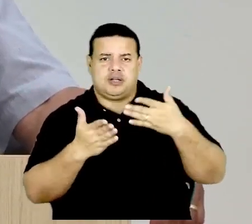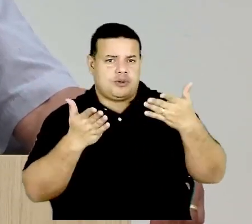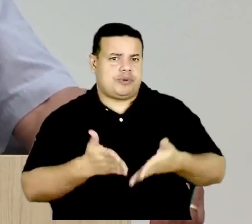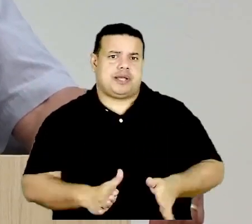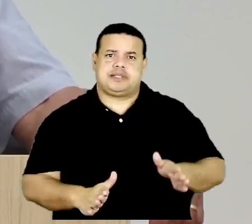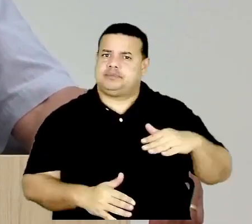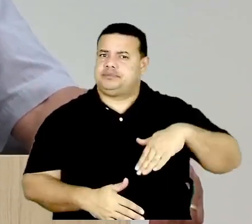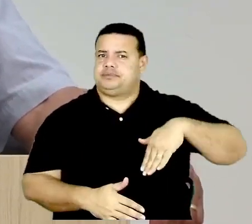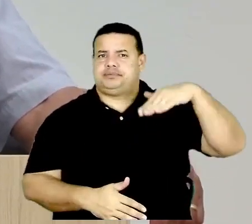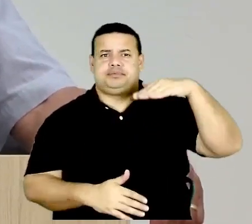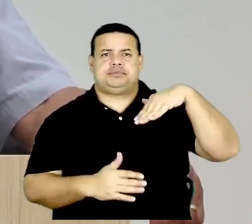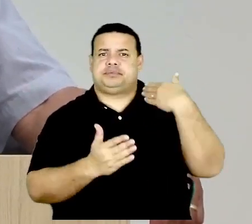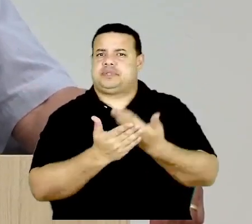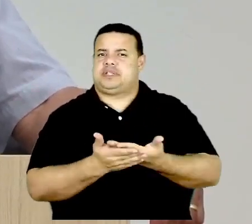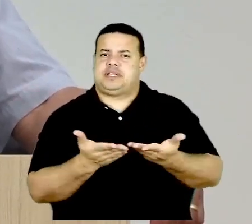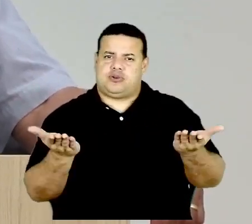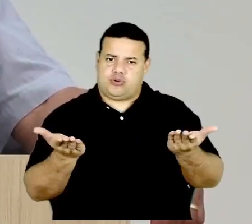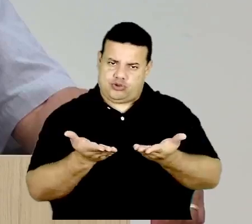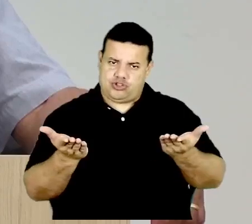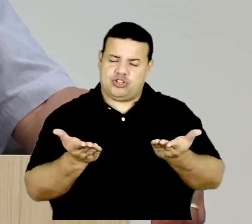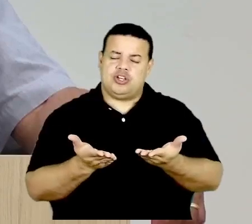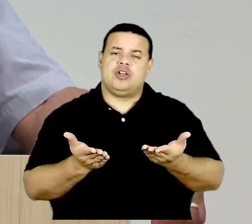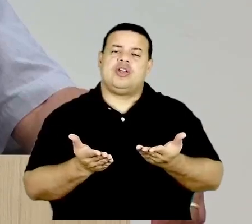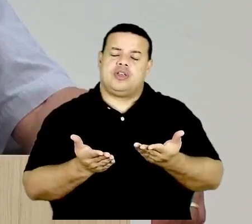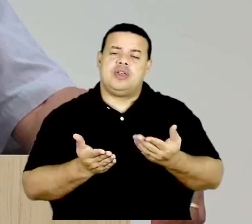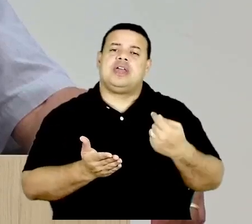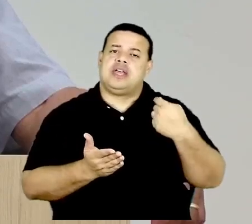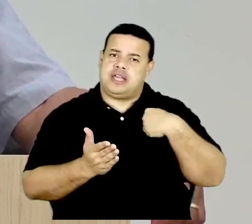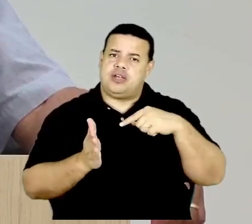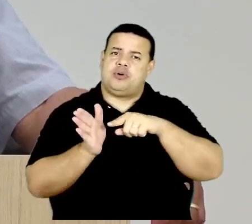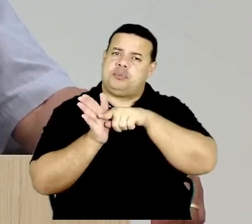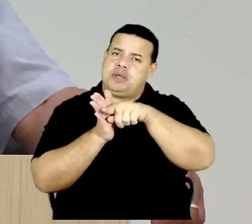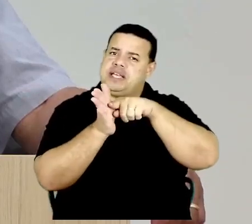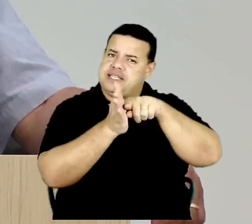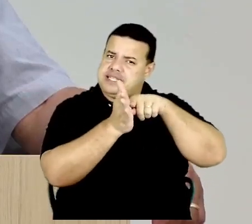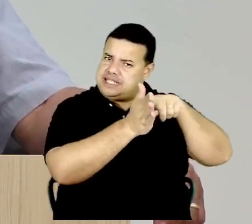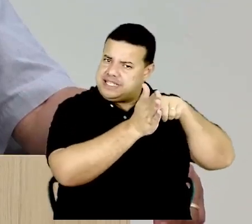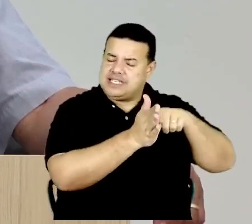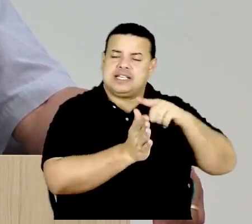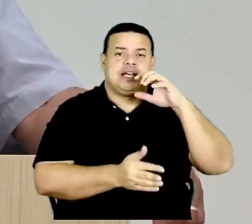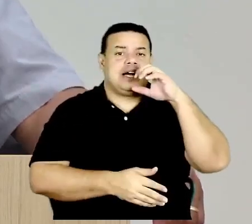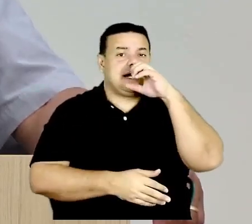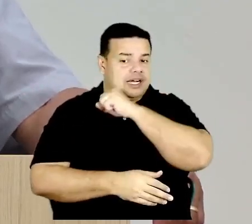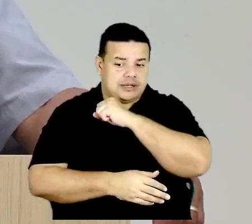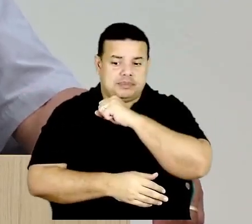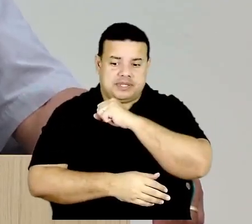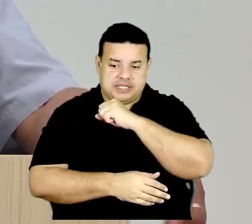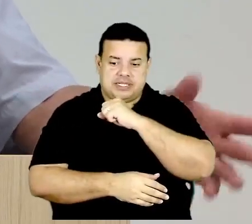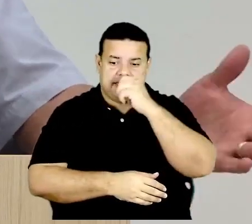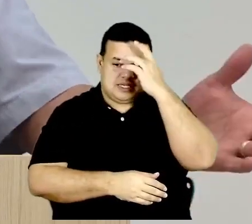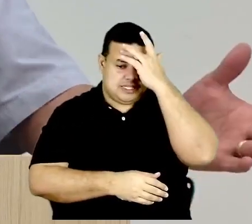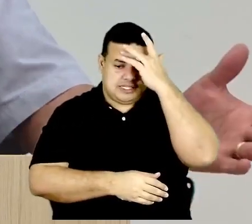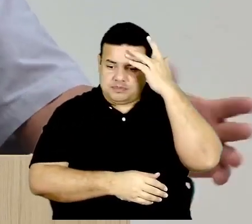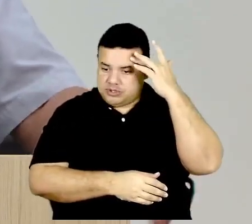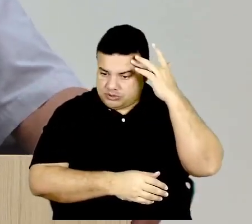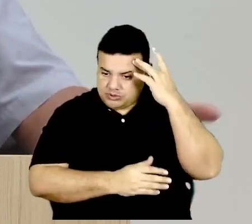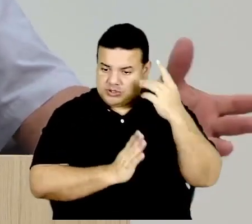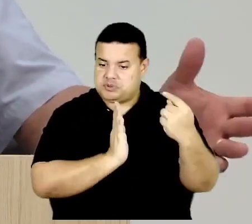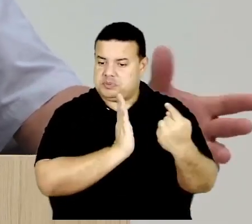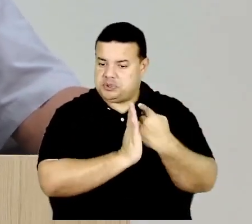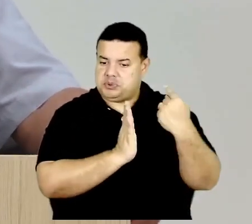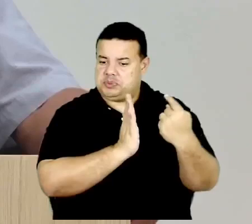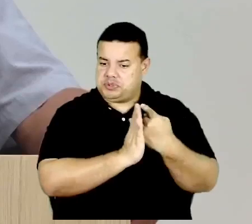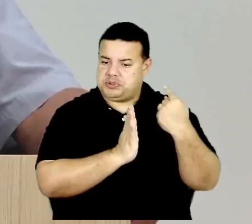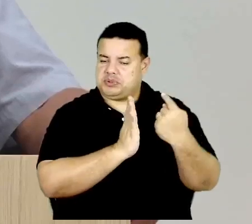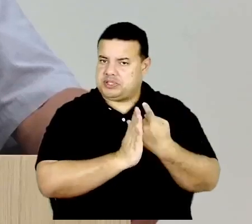Então, eu fui fazer uma pesquisa, assim, bem rápida, porque as pessoas me perguntavam, eu não